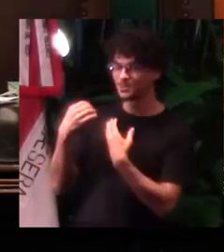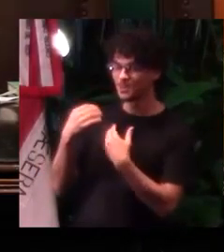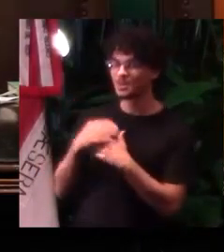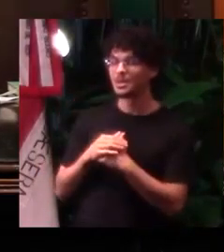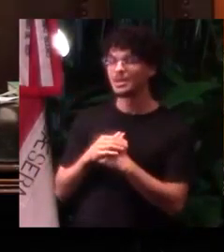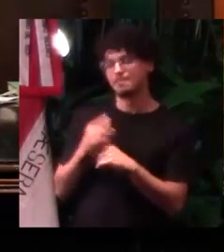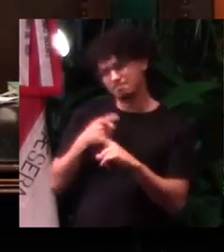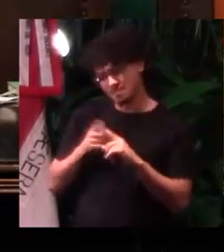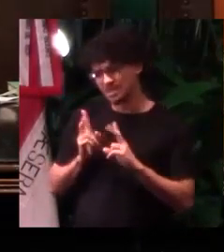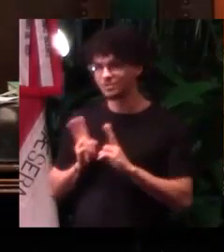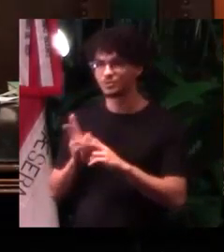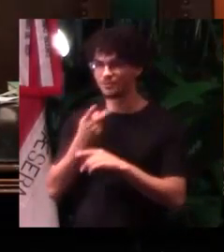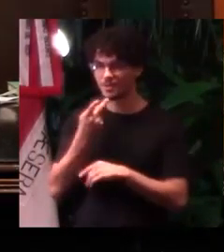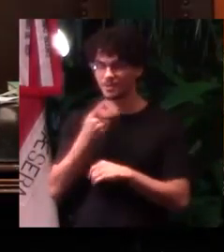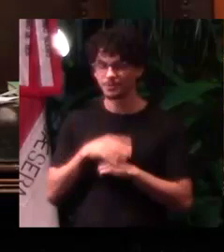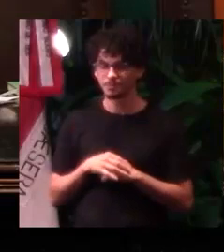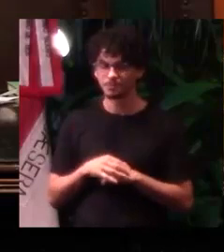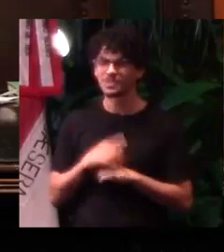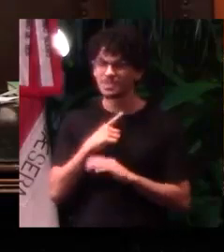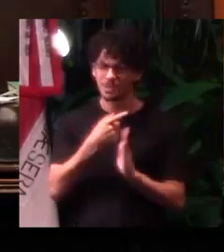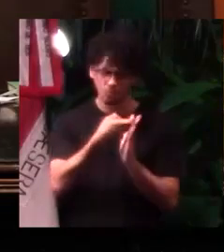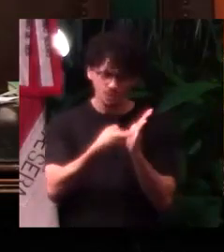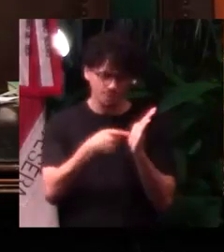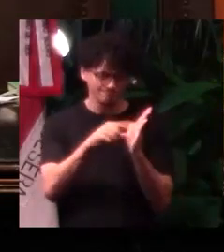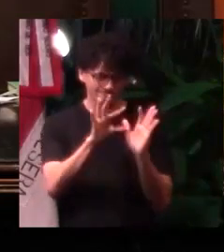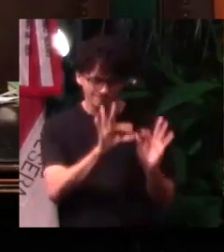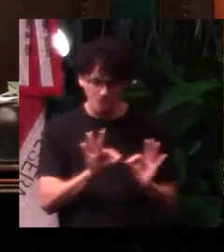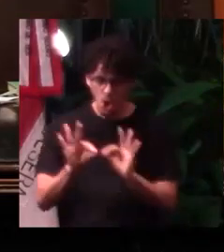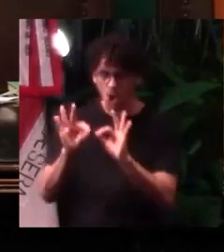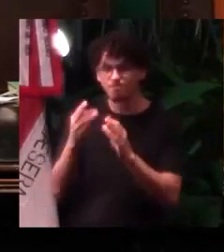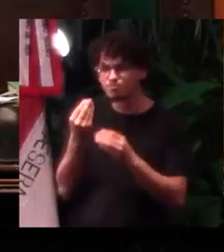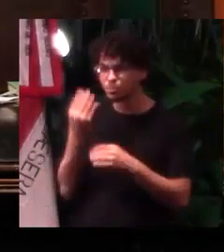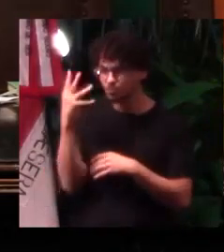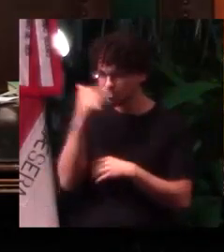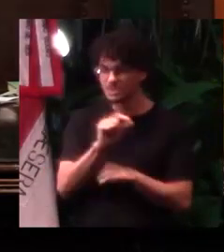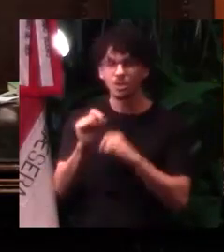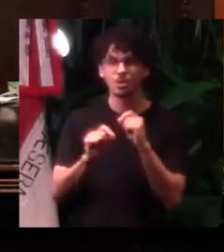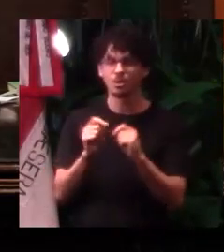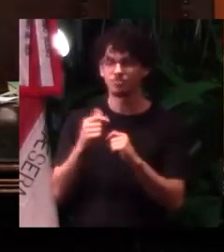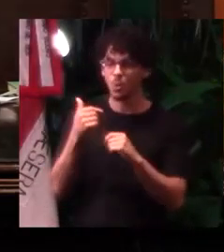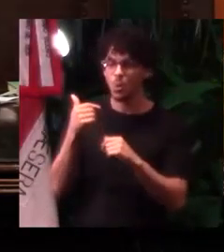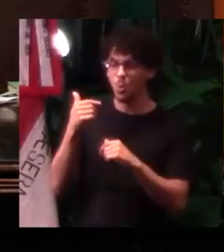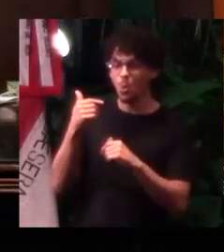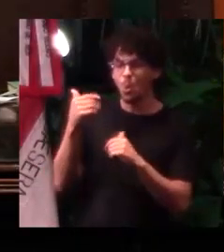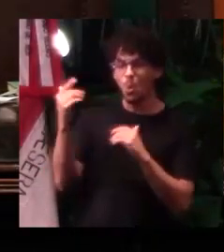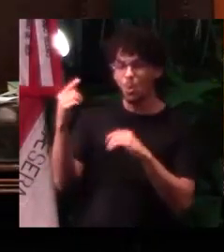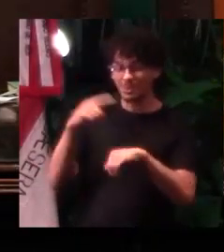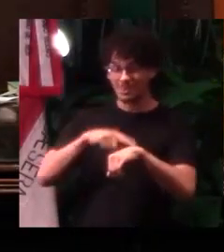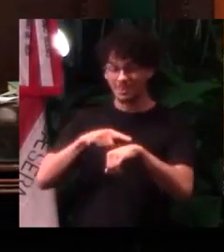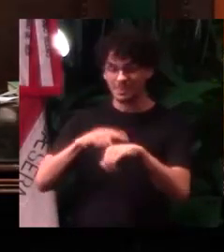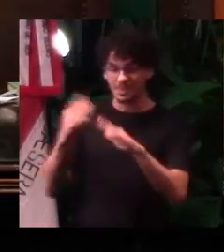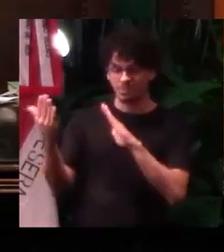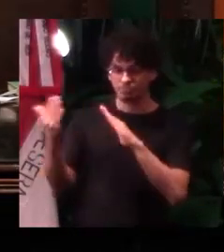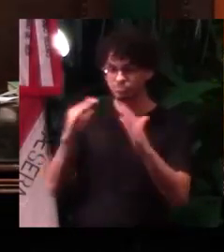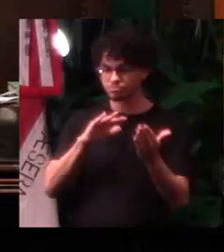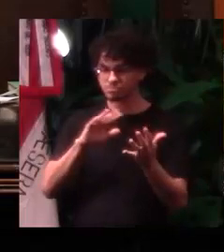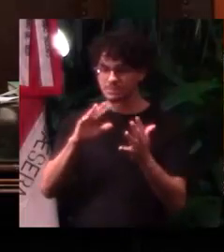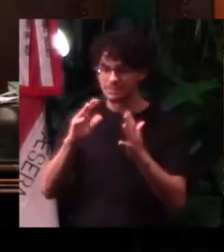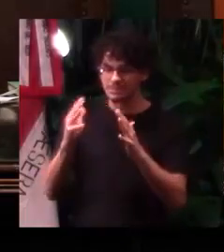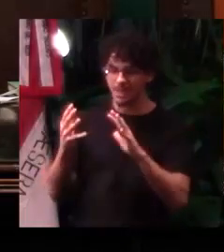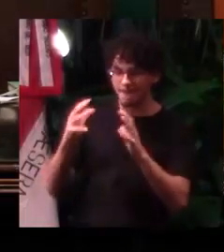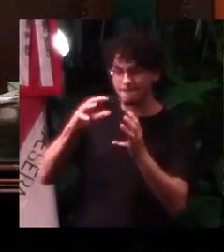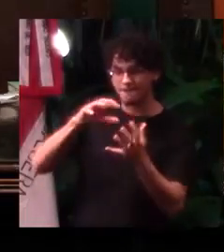E tem uma passagem aqui muito bonita, né? Que é: os tempos mudavam no devagar depressa dos tempos. Vocês têm que